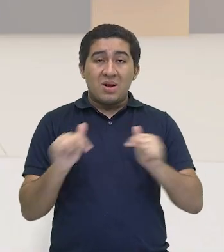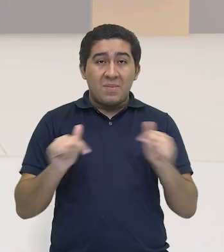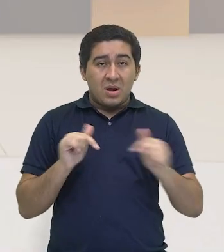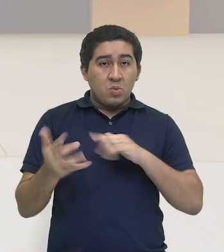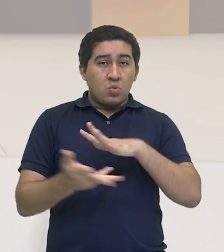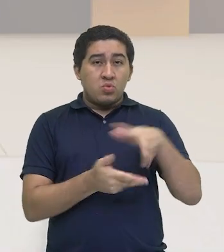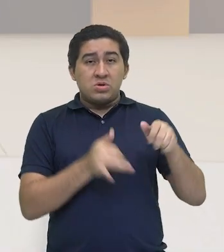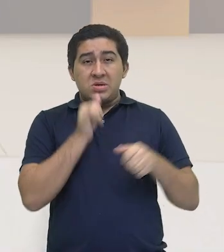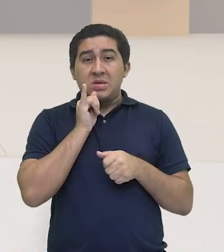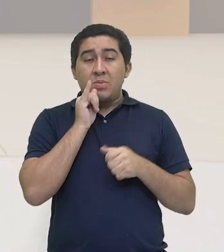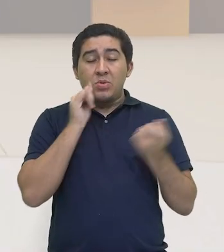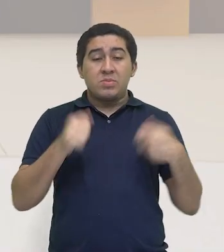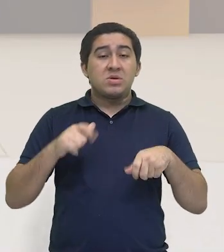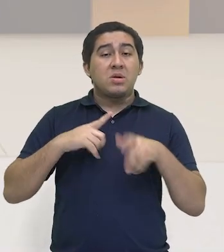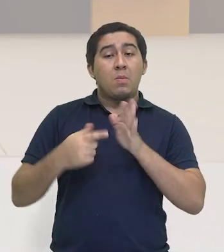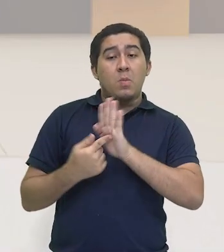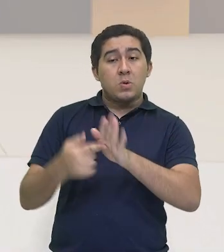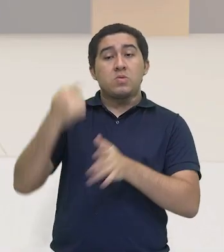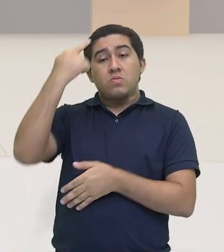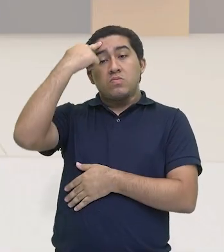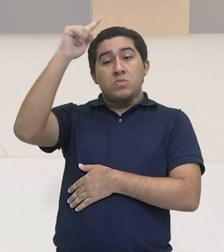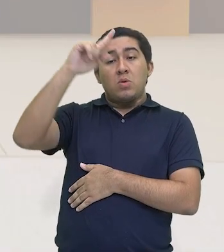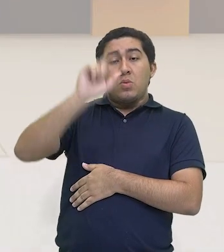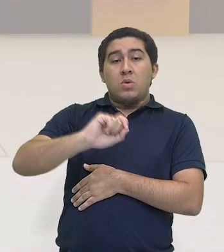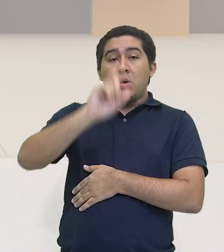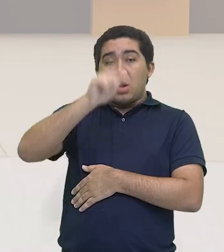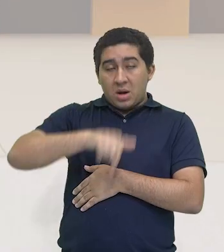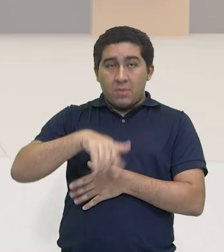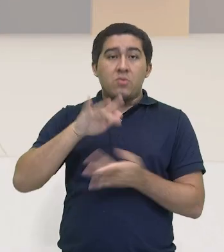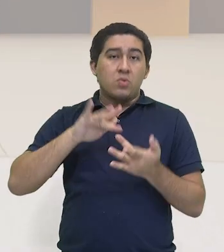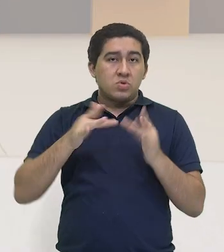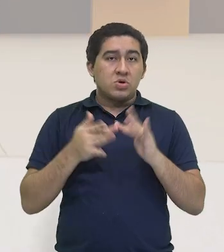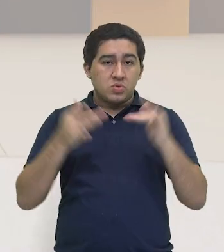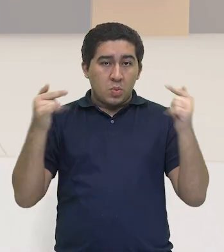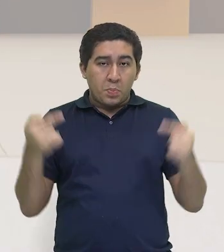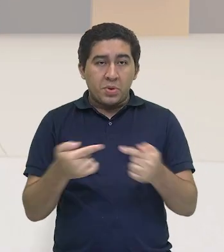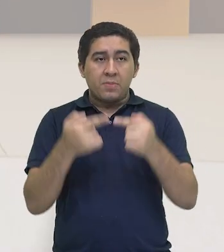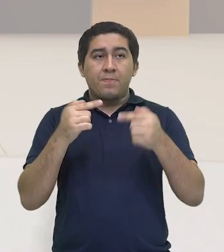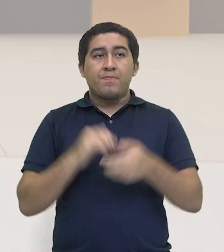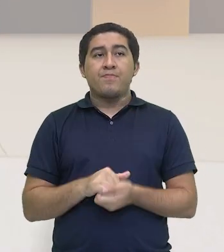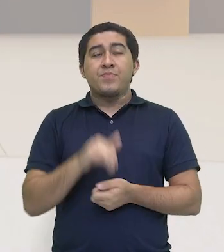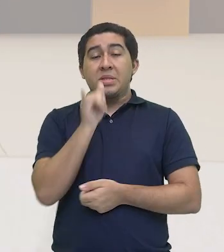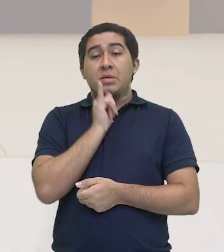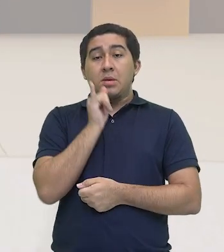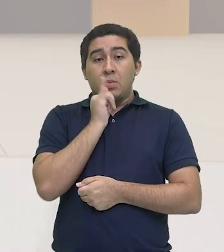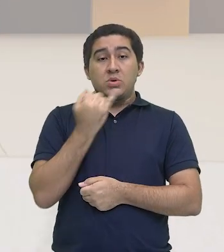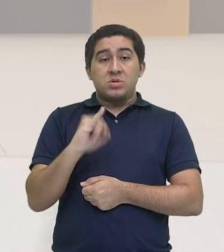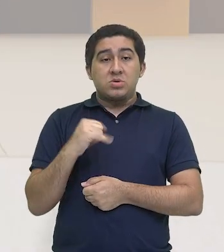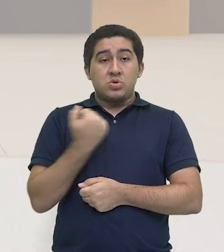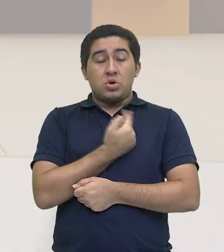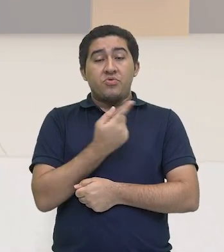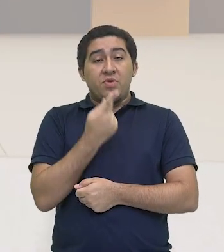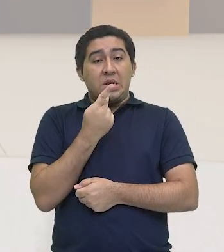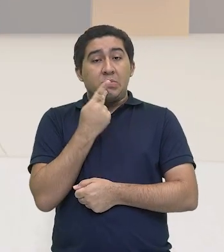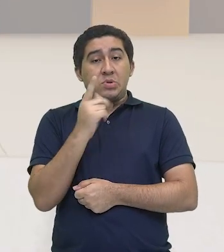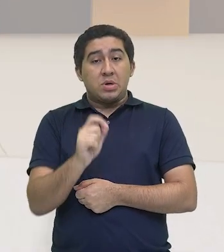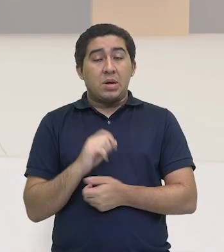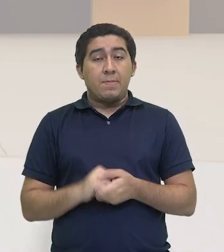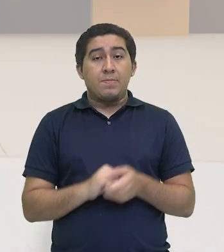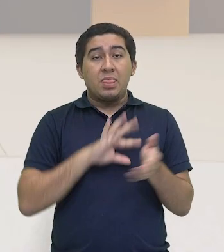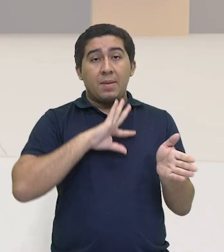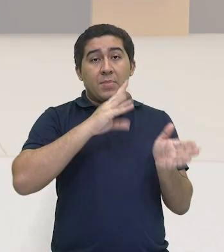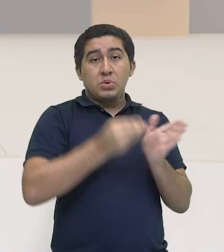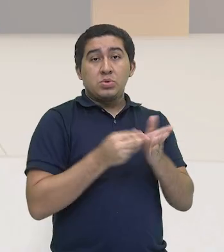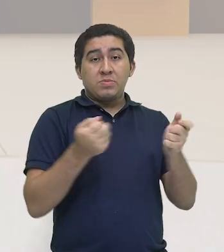ser uma trilha que traga essa ideia de que é o mundo do trabalho. E aí, por exemplo, quando a gente fala da Amazônia, a